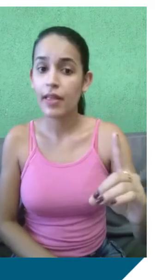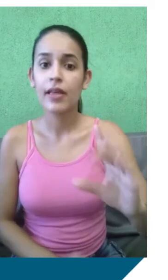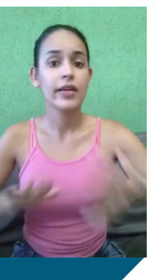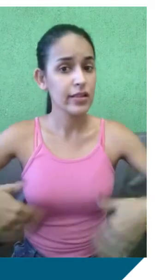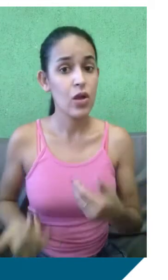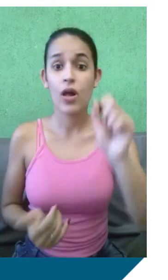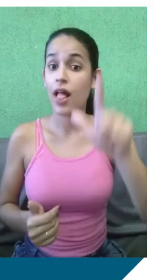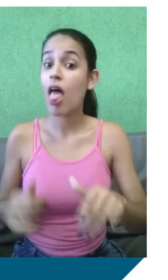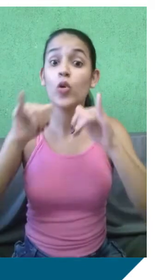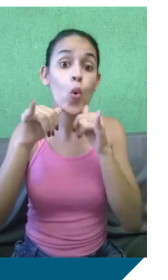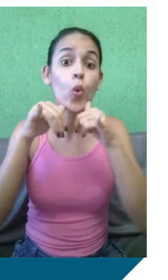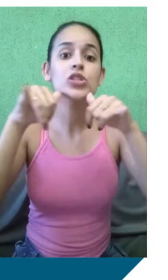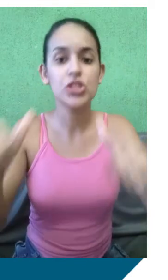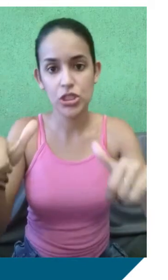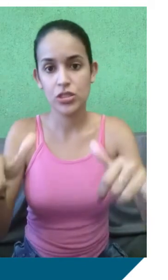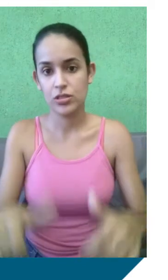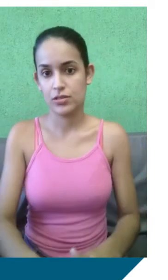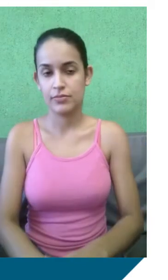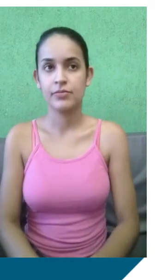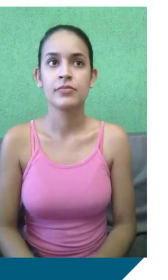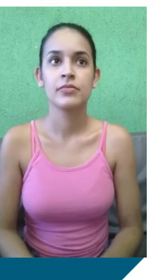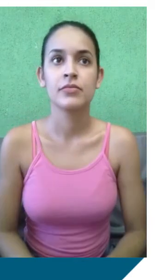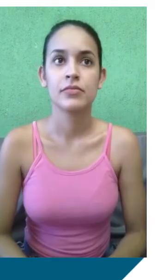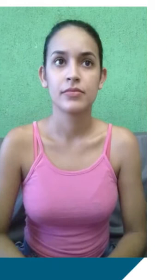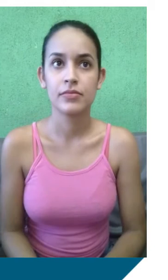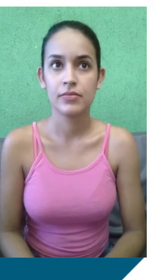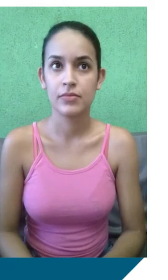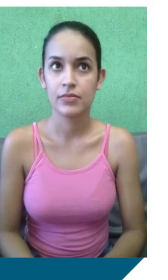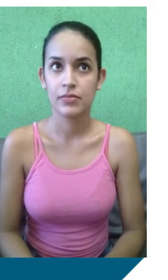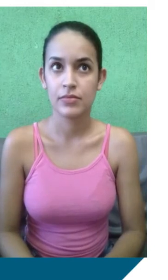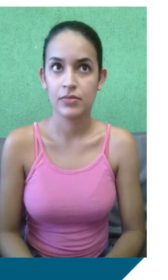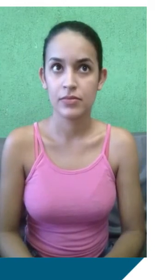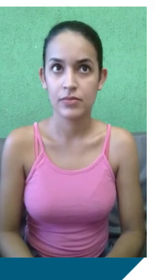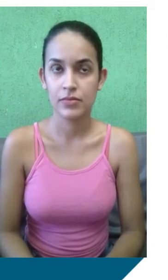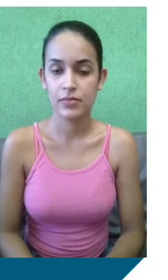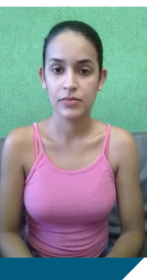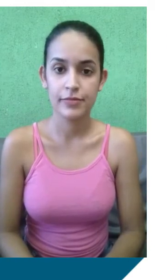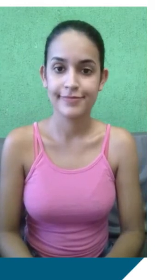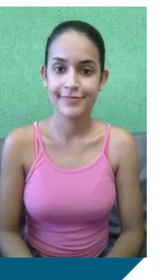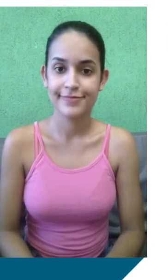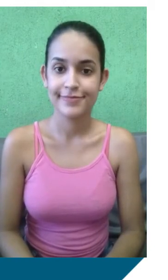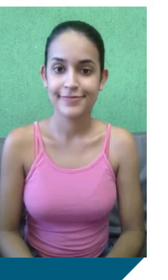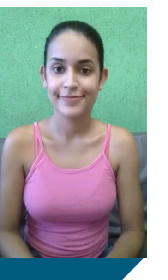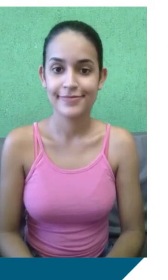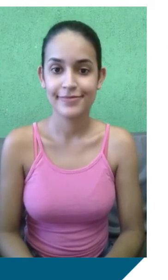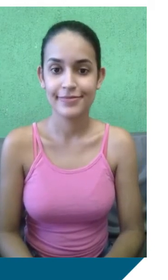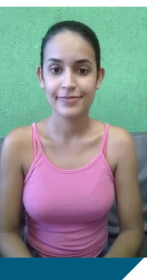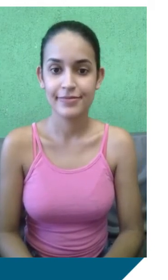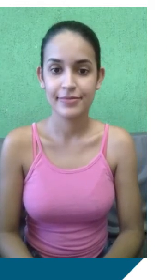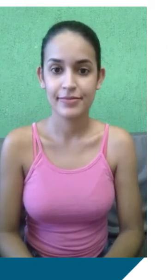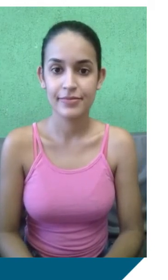lead, característico do gênero notícia, que busca fornecer ao leitor informações básicas sobre o conteúdo da